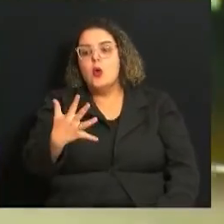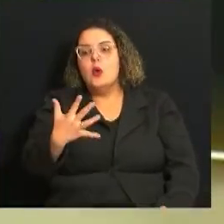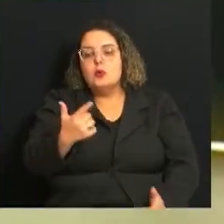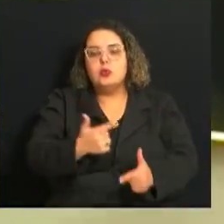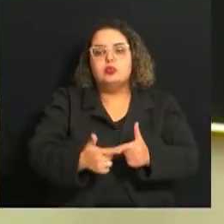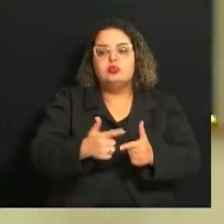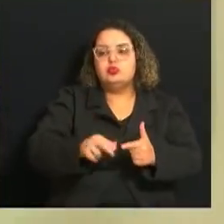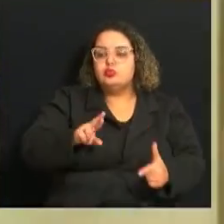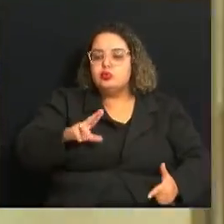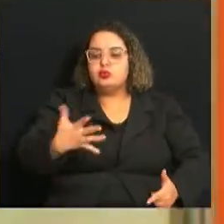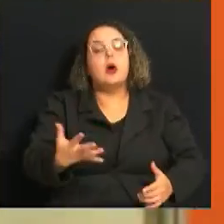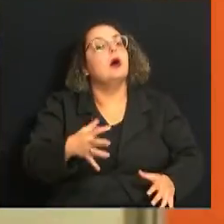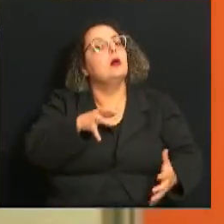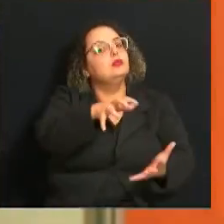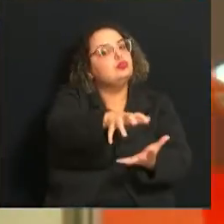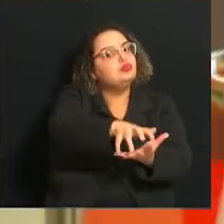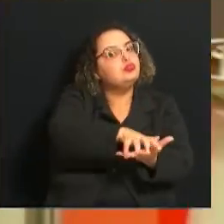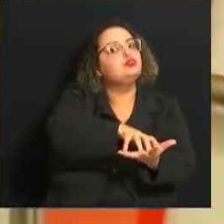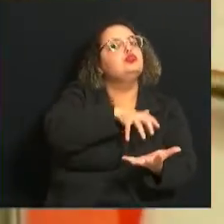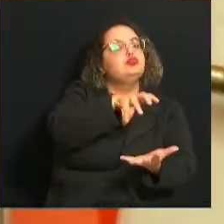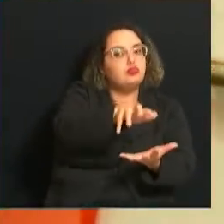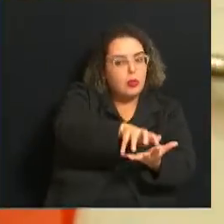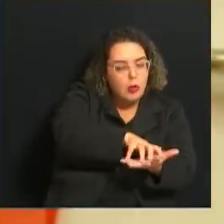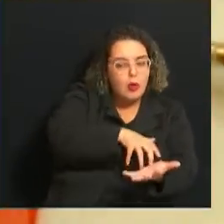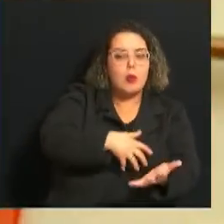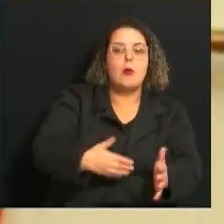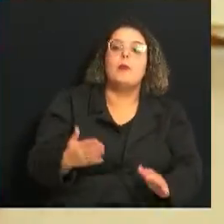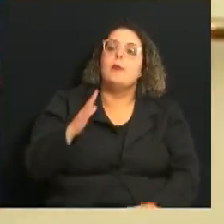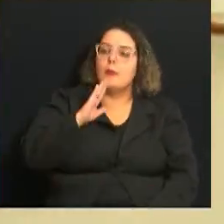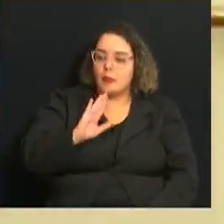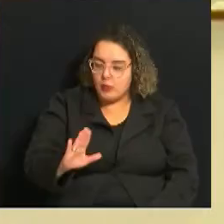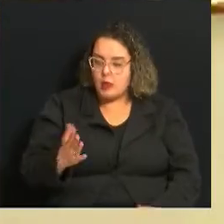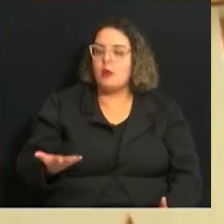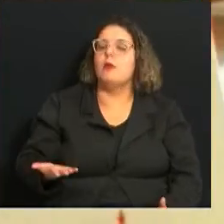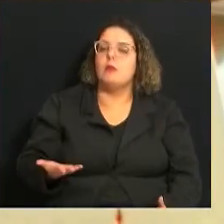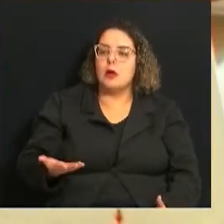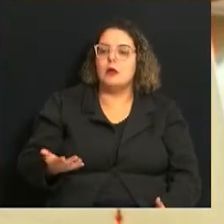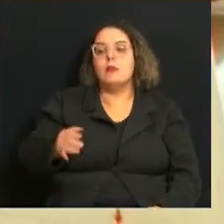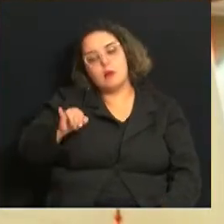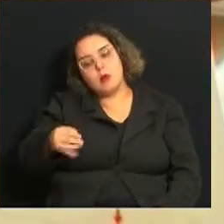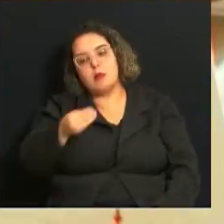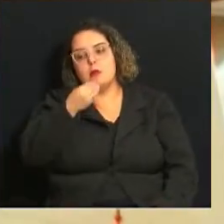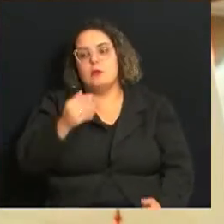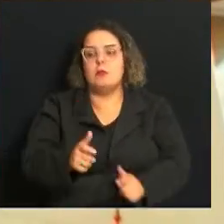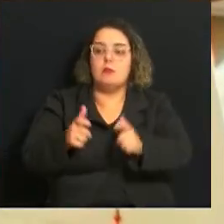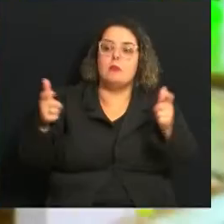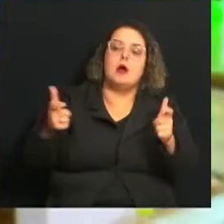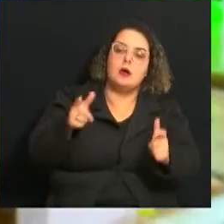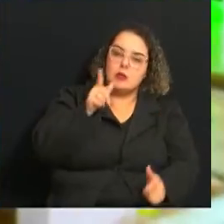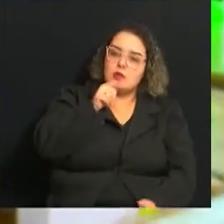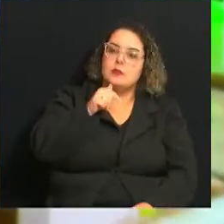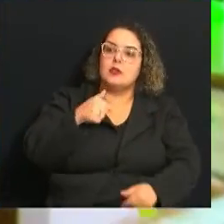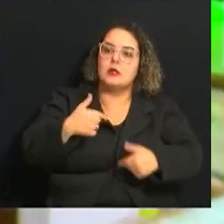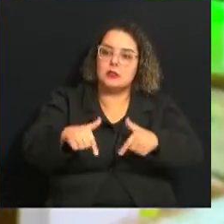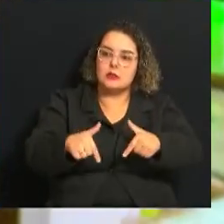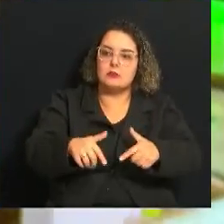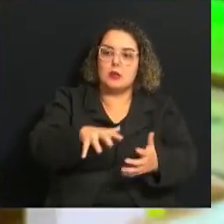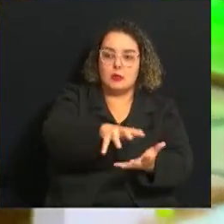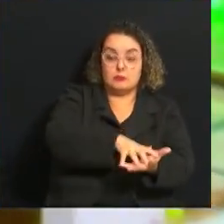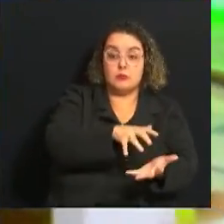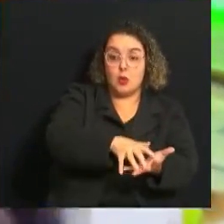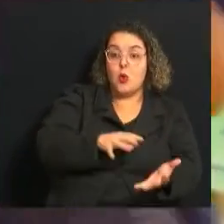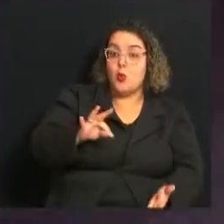nova tecnologia promete trazer um aproveitamento maior de água para quem trabalha com a terra. O Talete é um